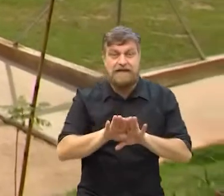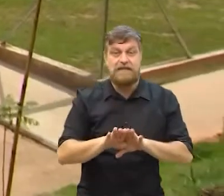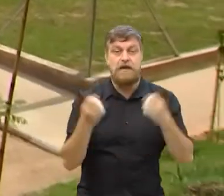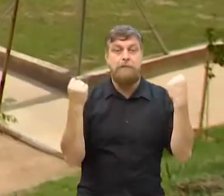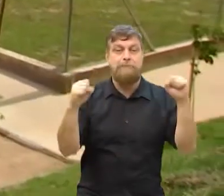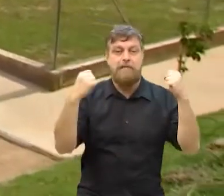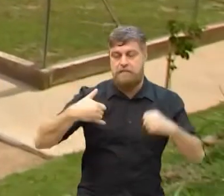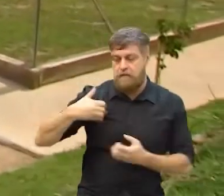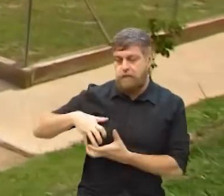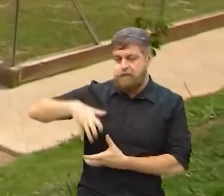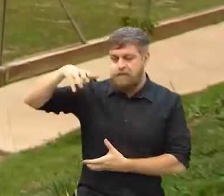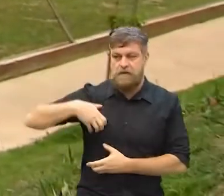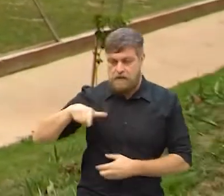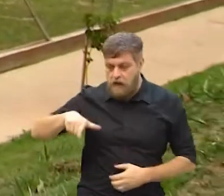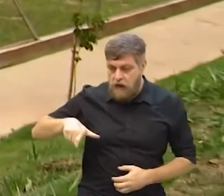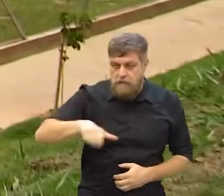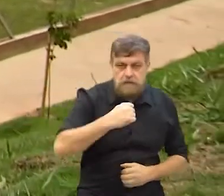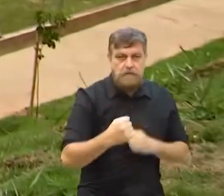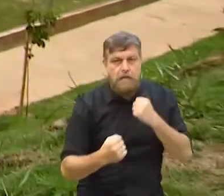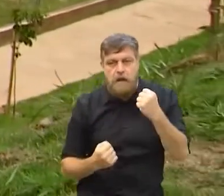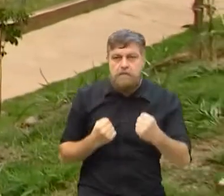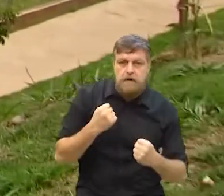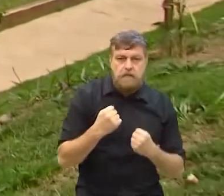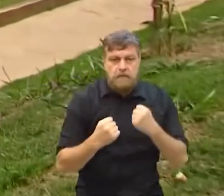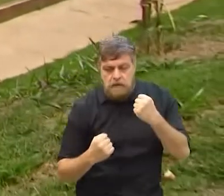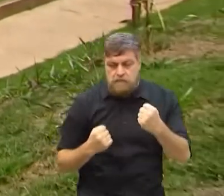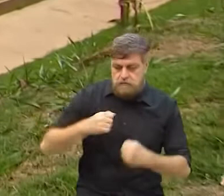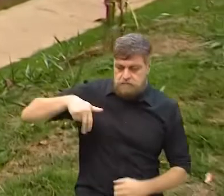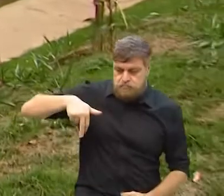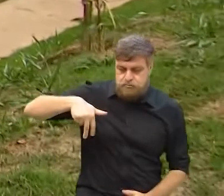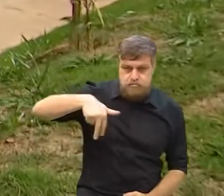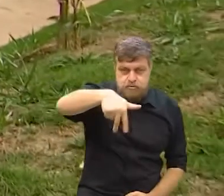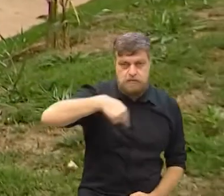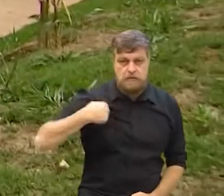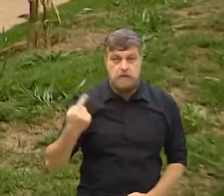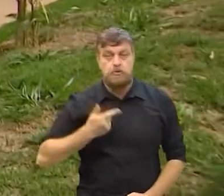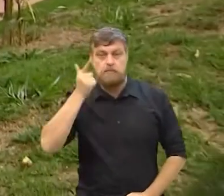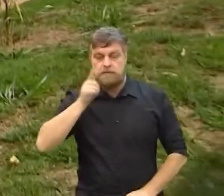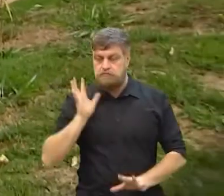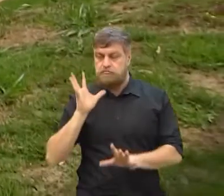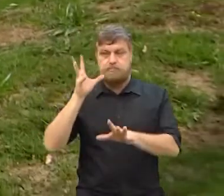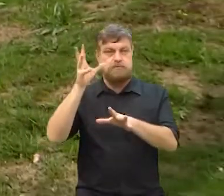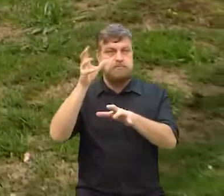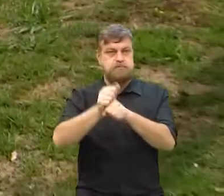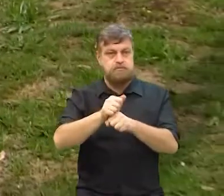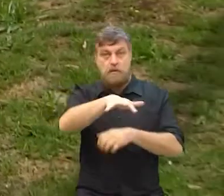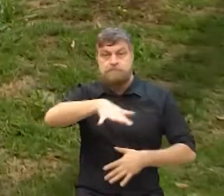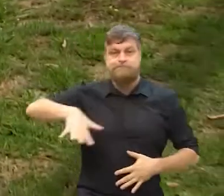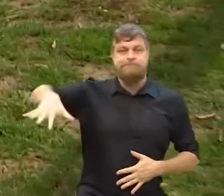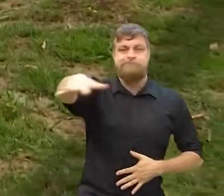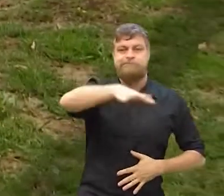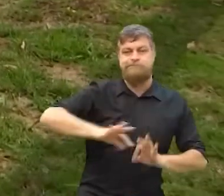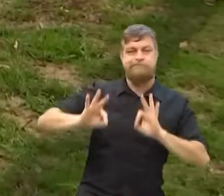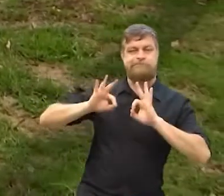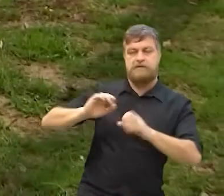academia para a terceira idade e até uma pista para fazer caminhada. E aí, aos poucos, a gente conseguiu agregar esse conjunto